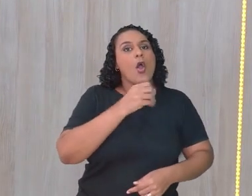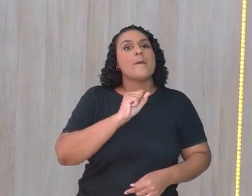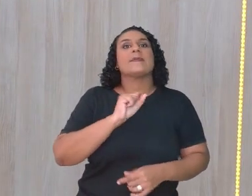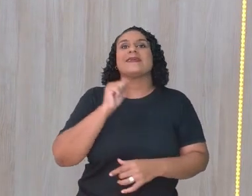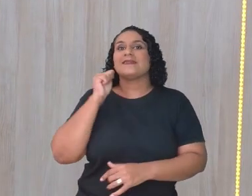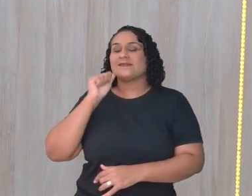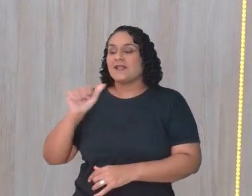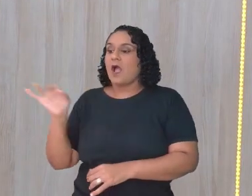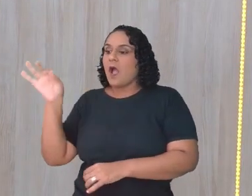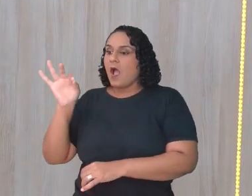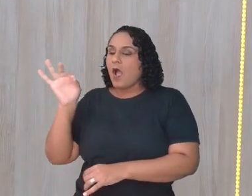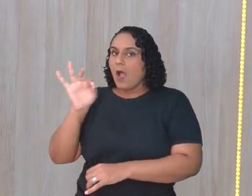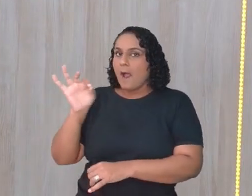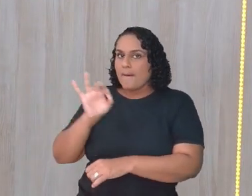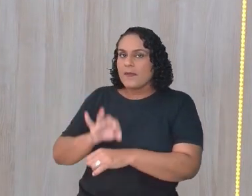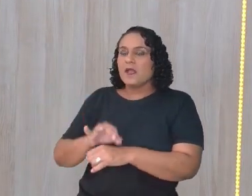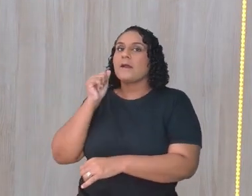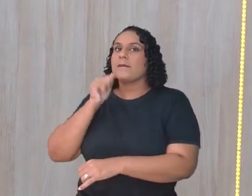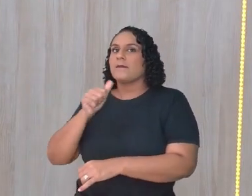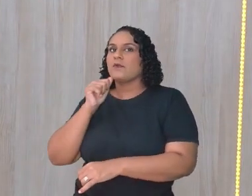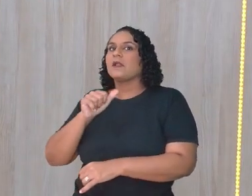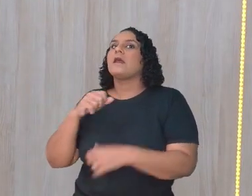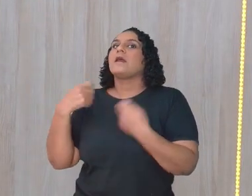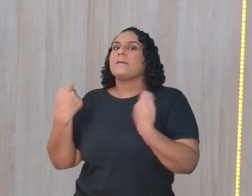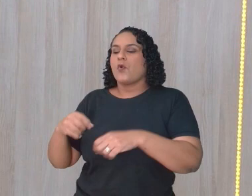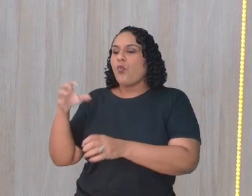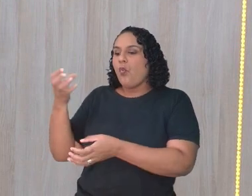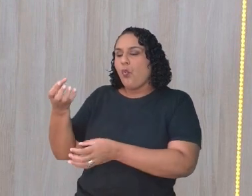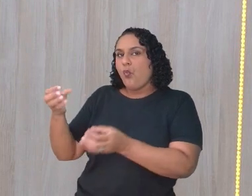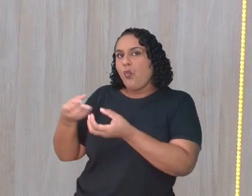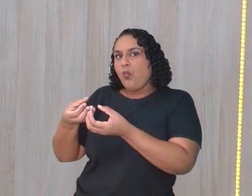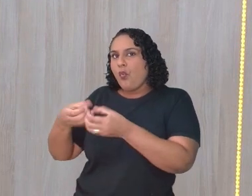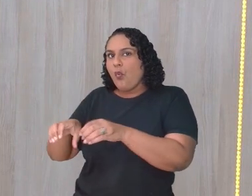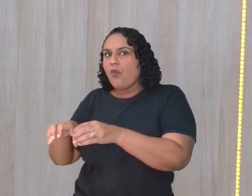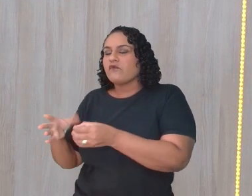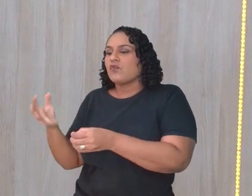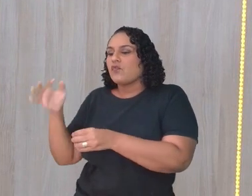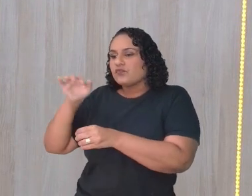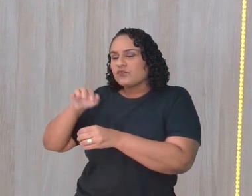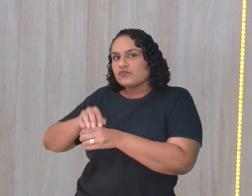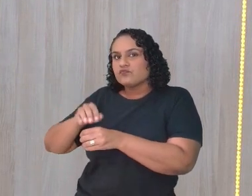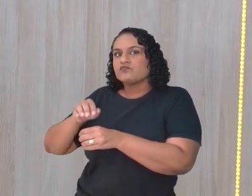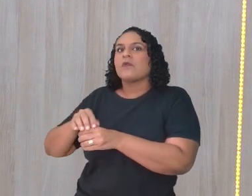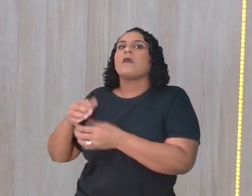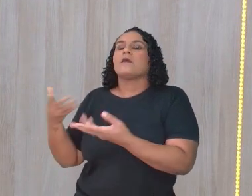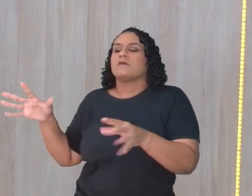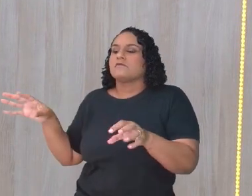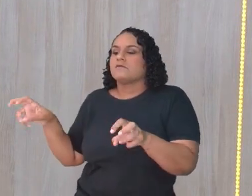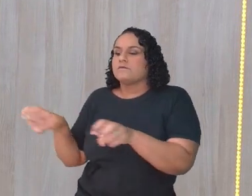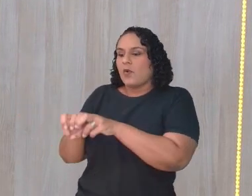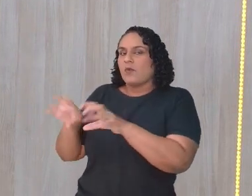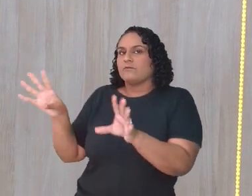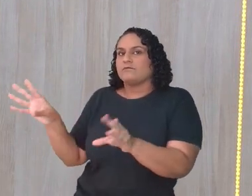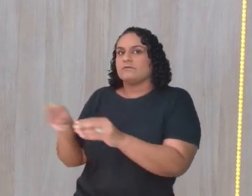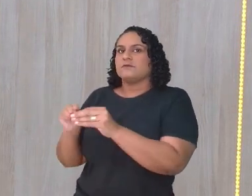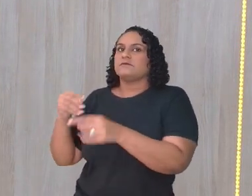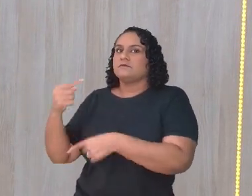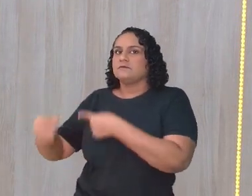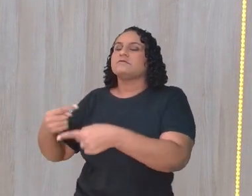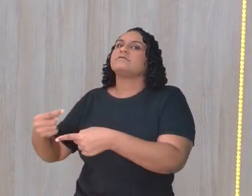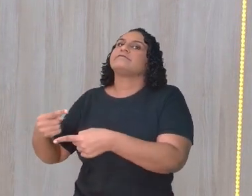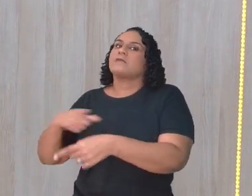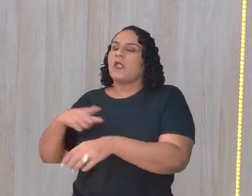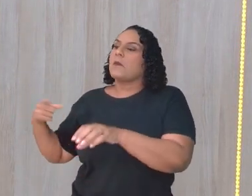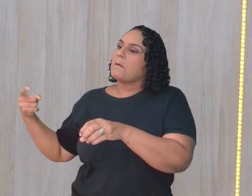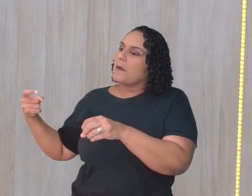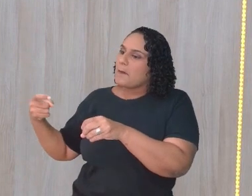as fêmeas, elas são frutos dos óvulos que são fertilizados, ou seja, com a reprodução sexuada, com a presença do